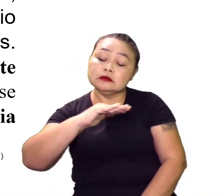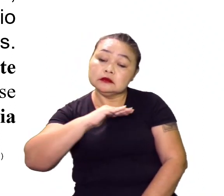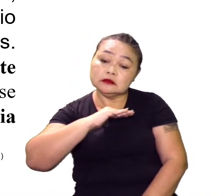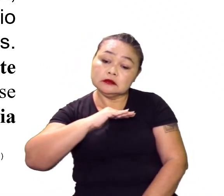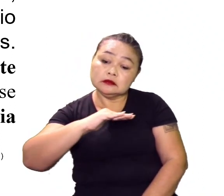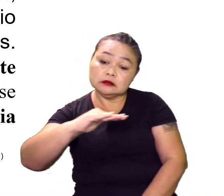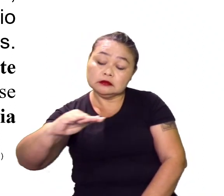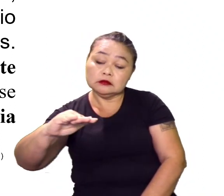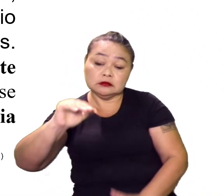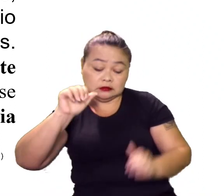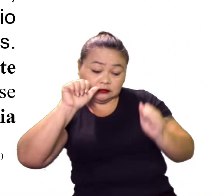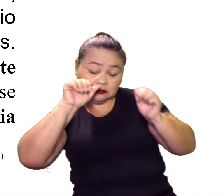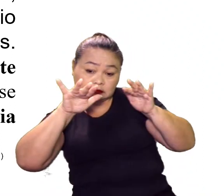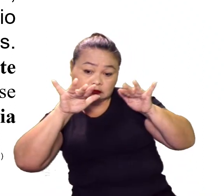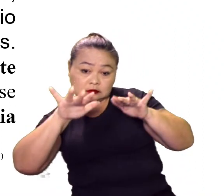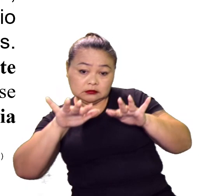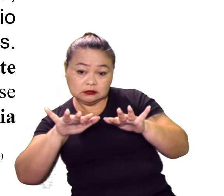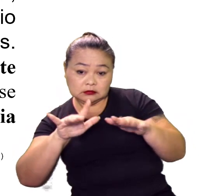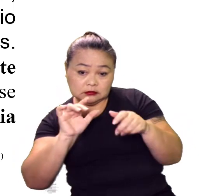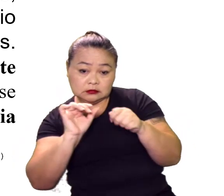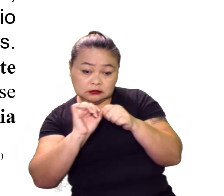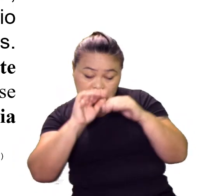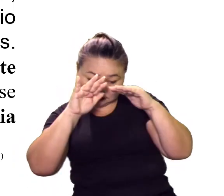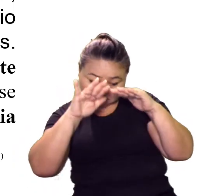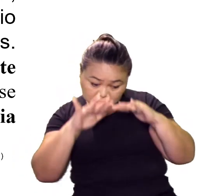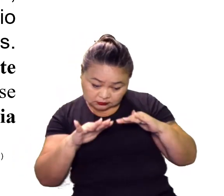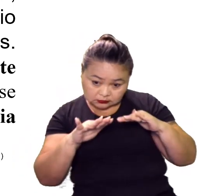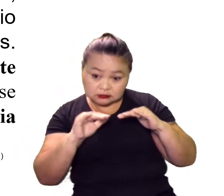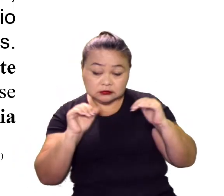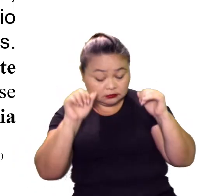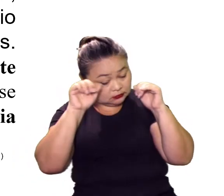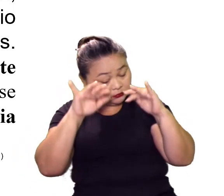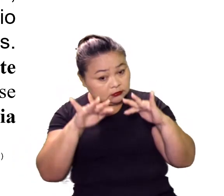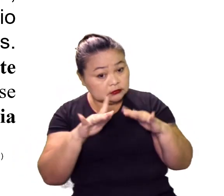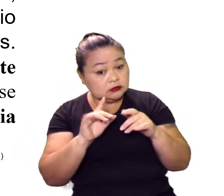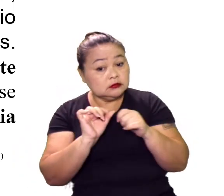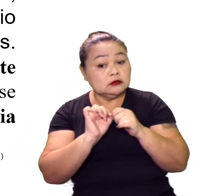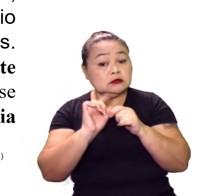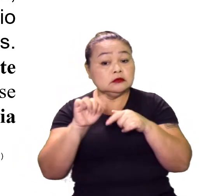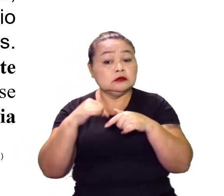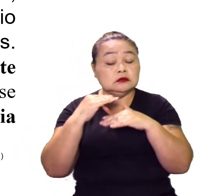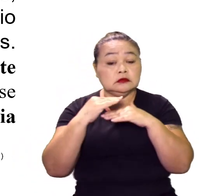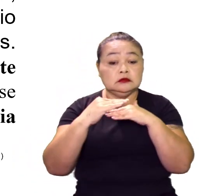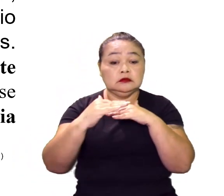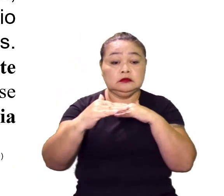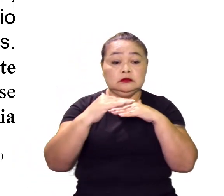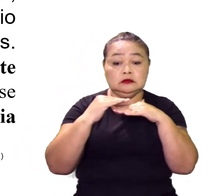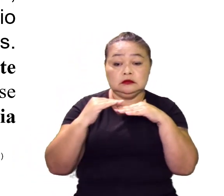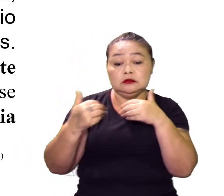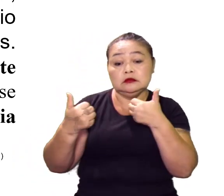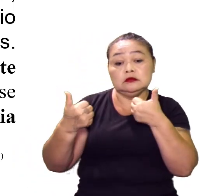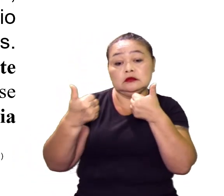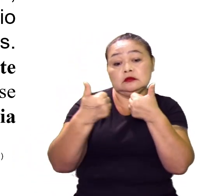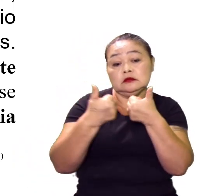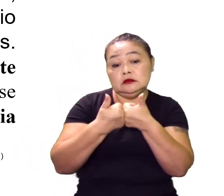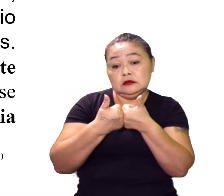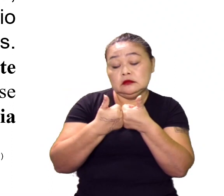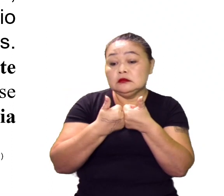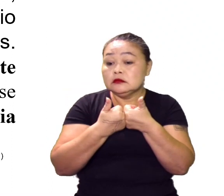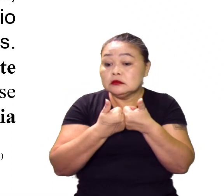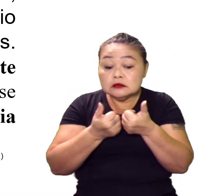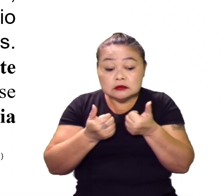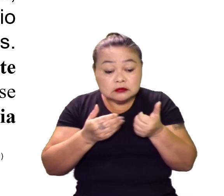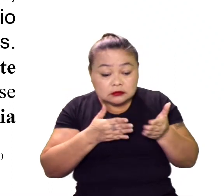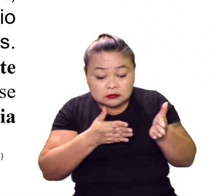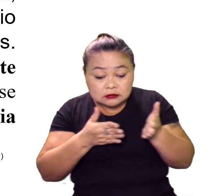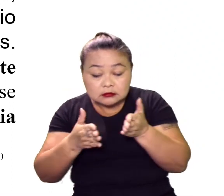que recebe sedimentos. Isso, uma área mais baixa do que o Uma área mais Planalto. baixa. E por estar nas faixas próximas a leitos de